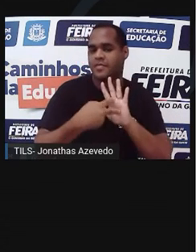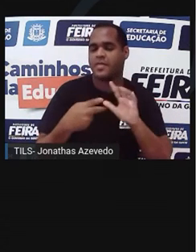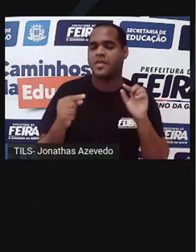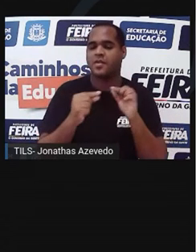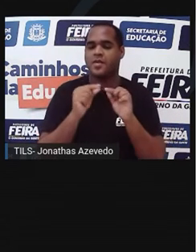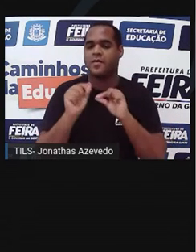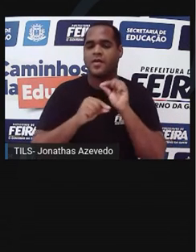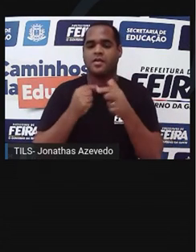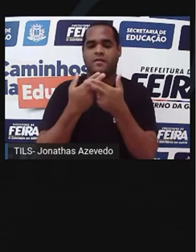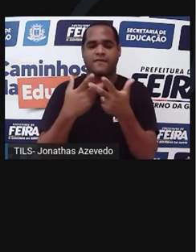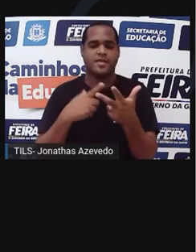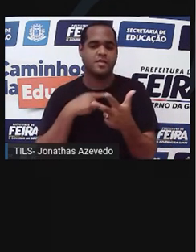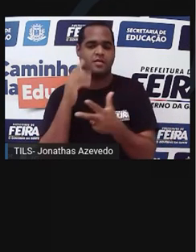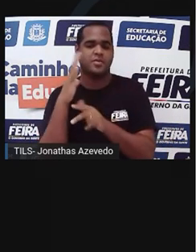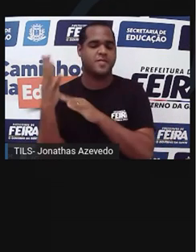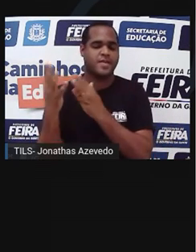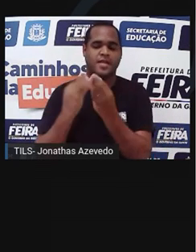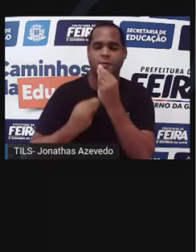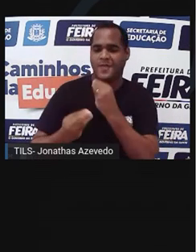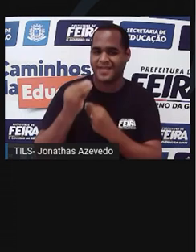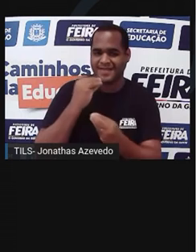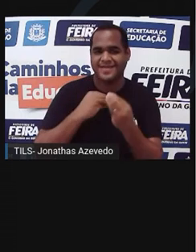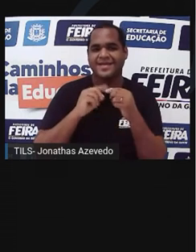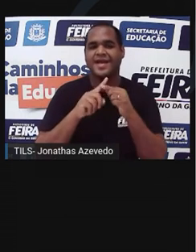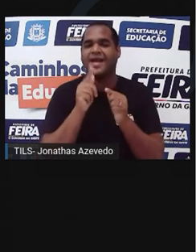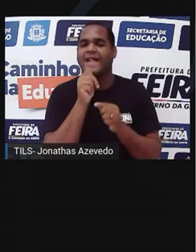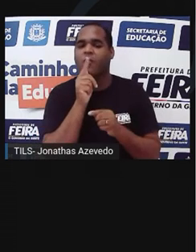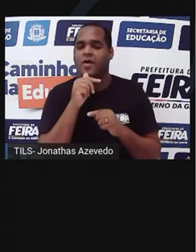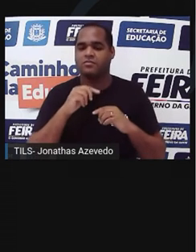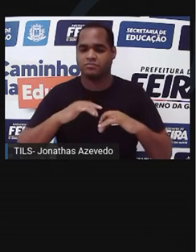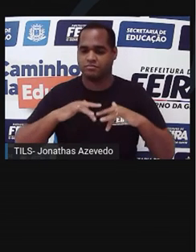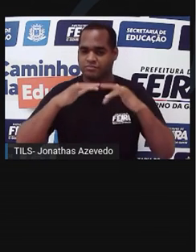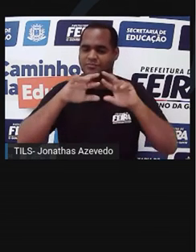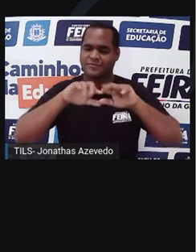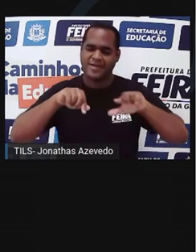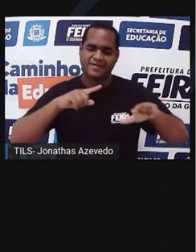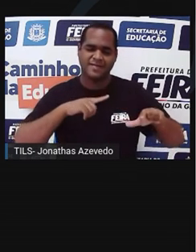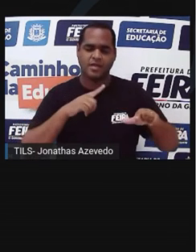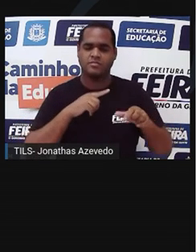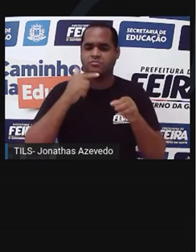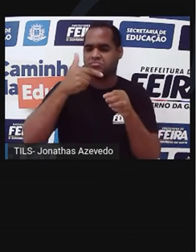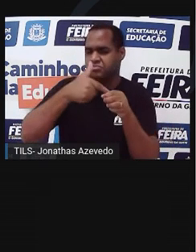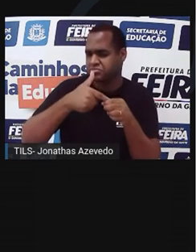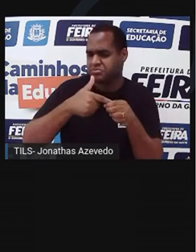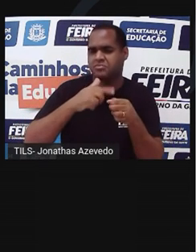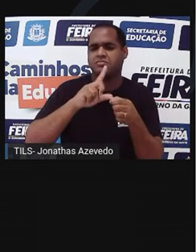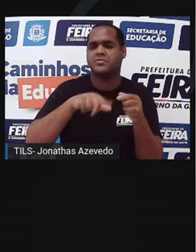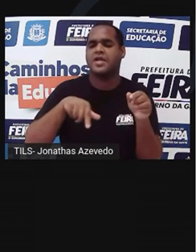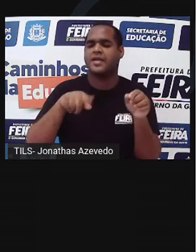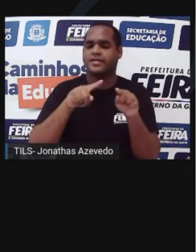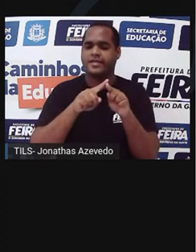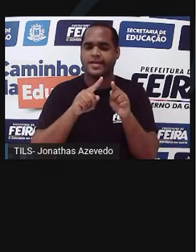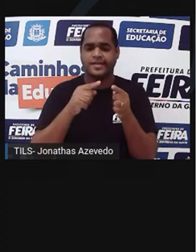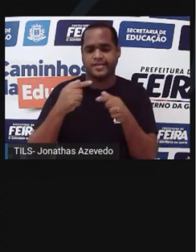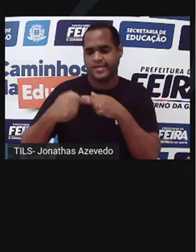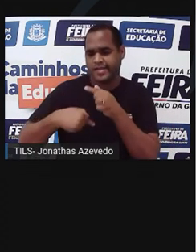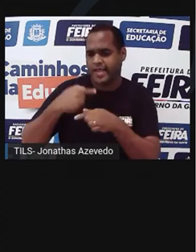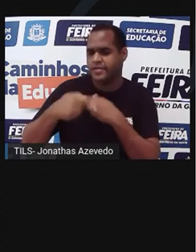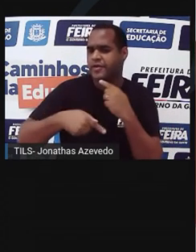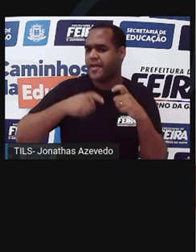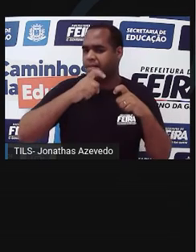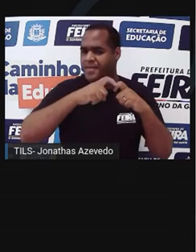capacidade da natureza nos prover alimentos, água, matéria-prima, biocombustível, recursos genéticos,